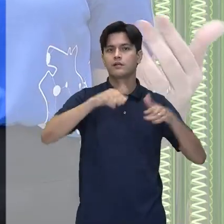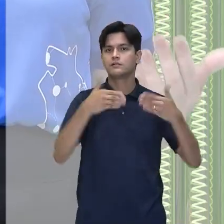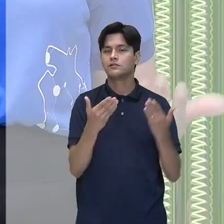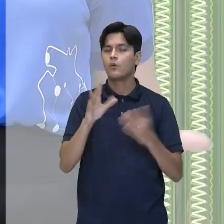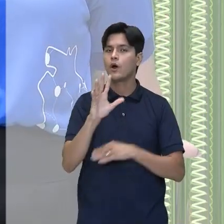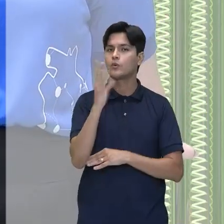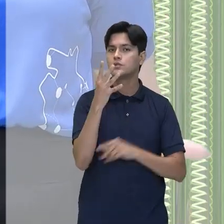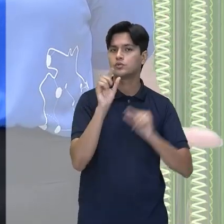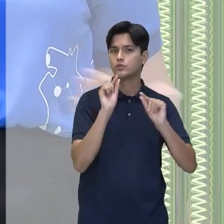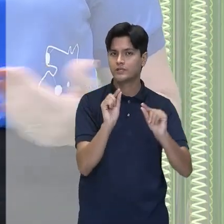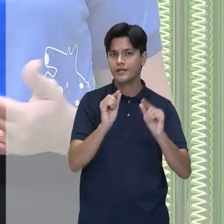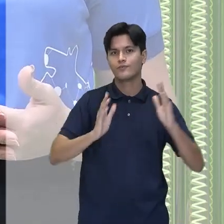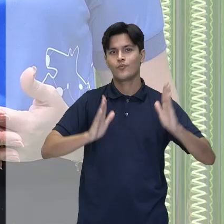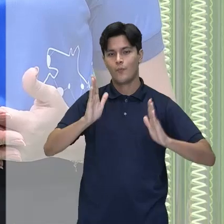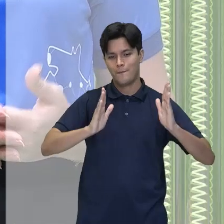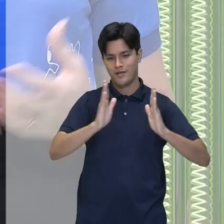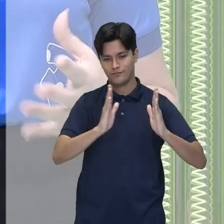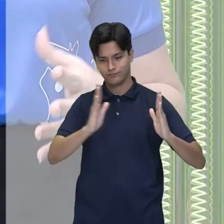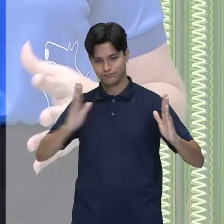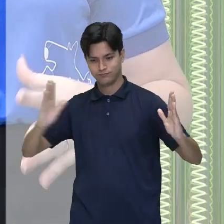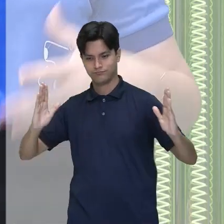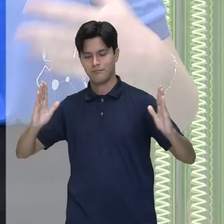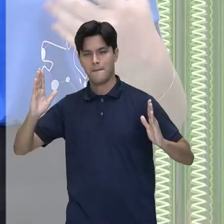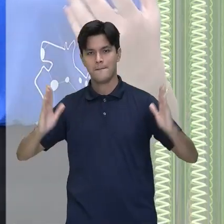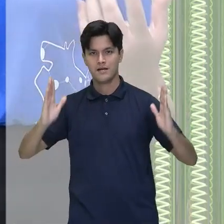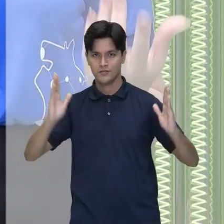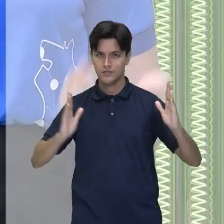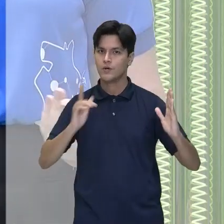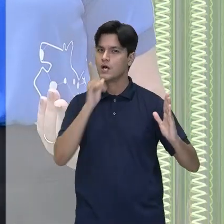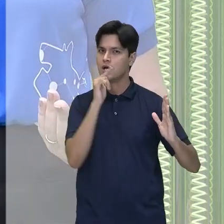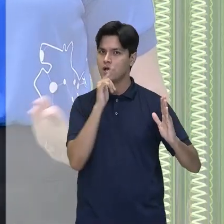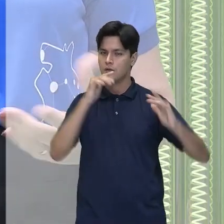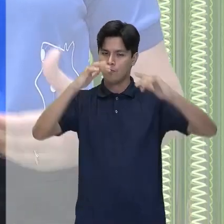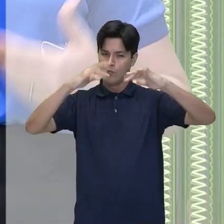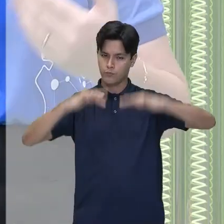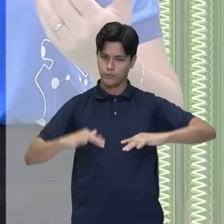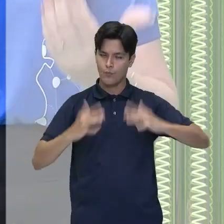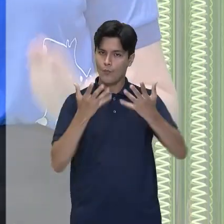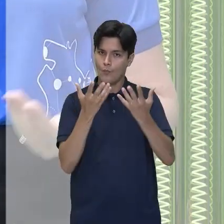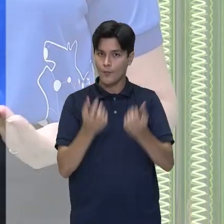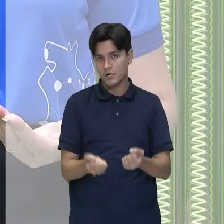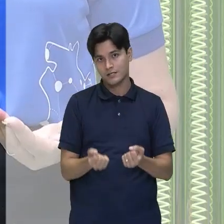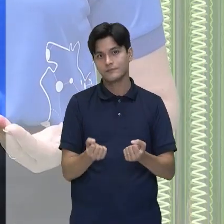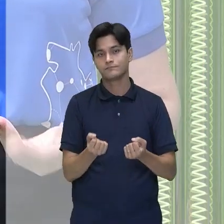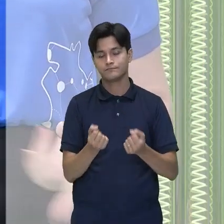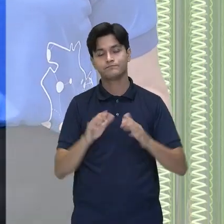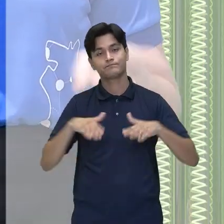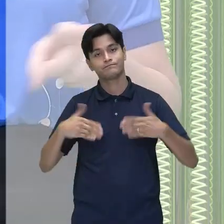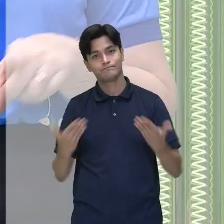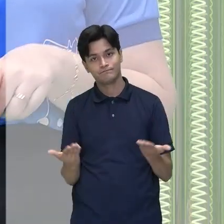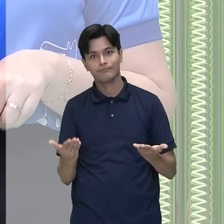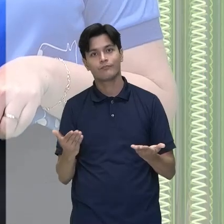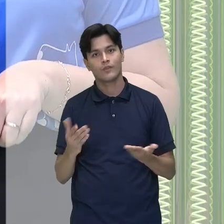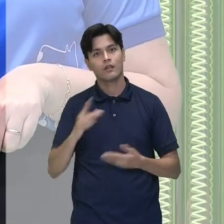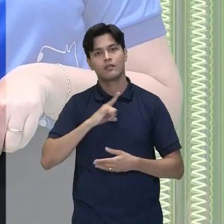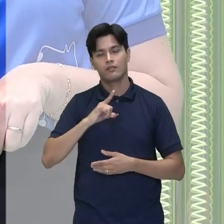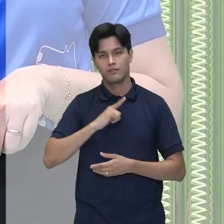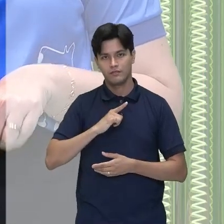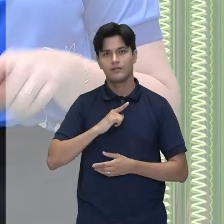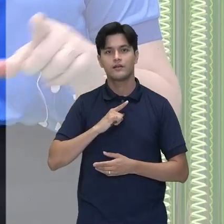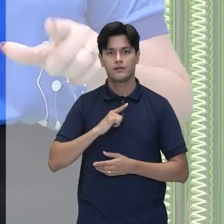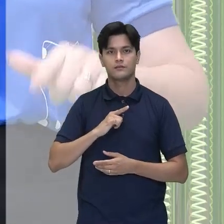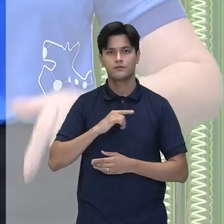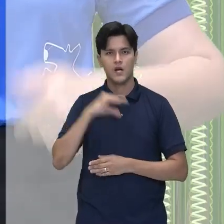período prolongado de seca. Agora, quando a gente já tem ali um aquecimento global, né, juntando esses dois